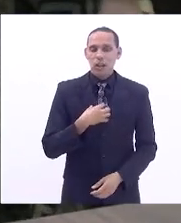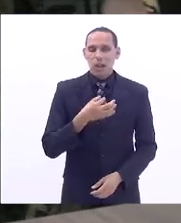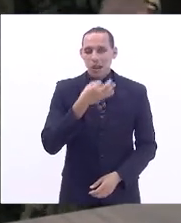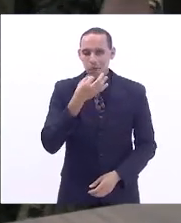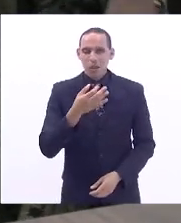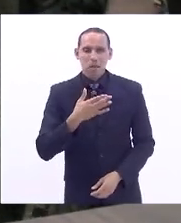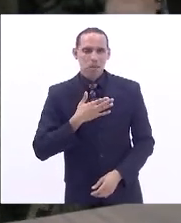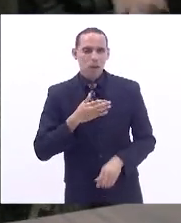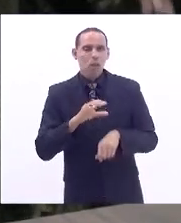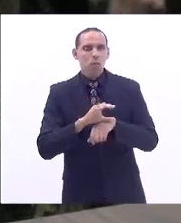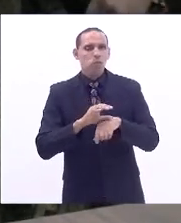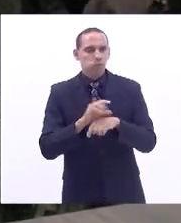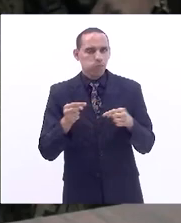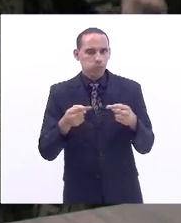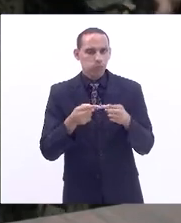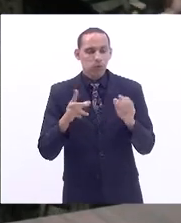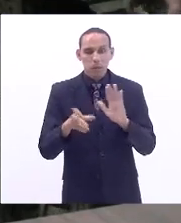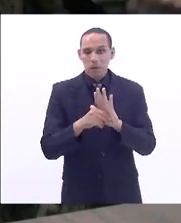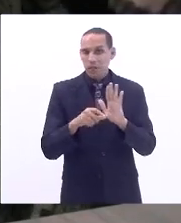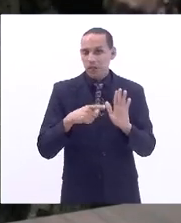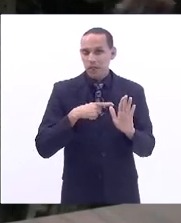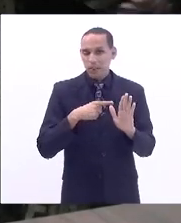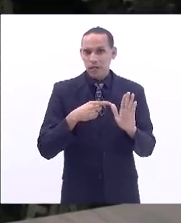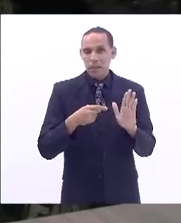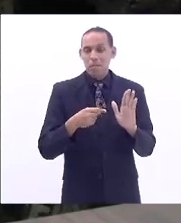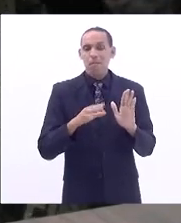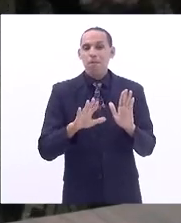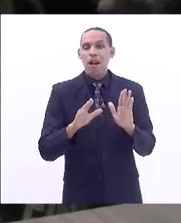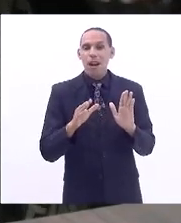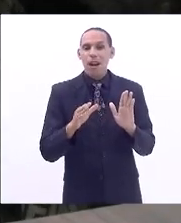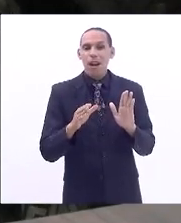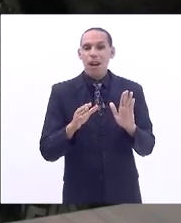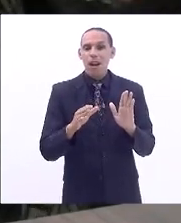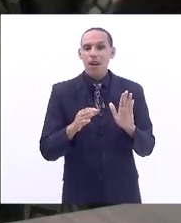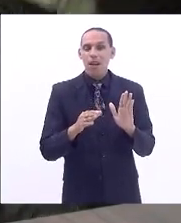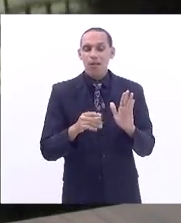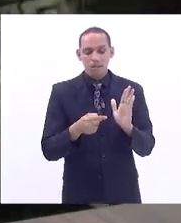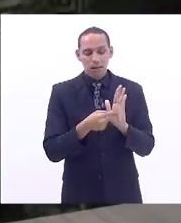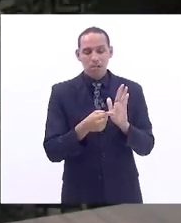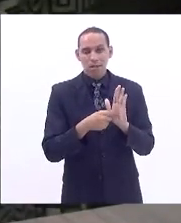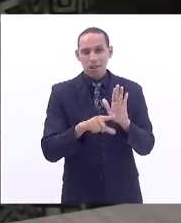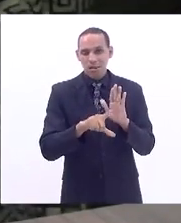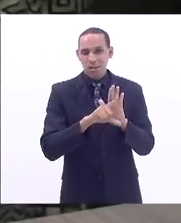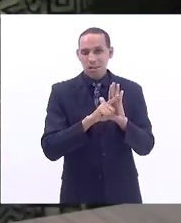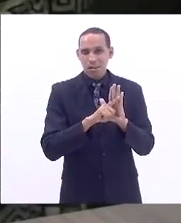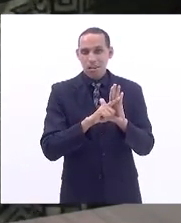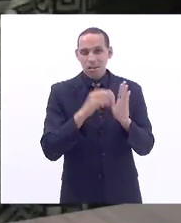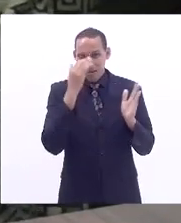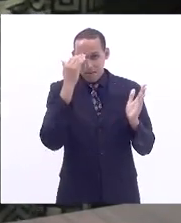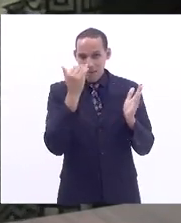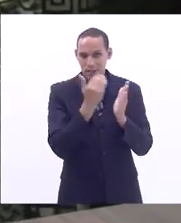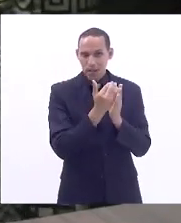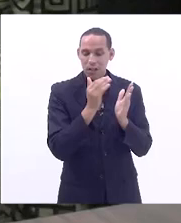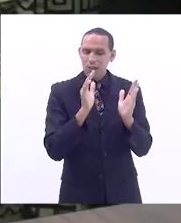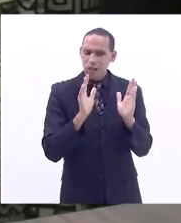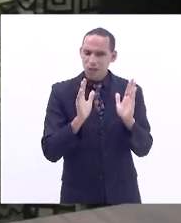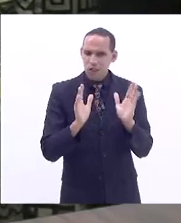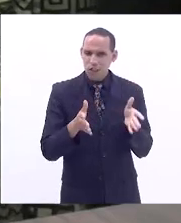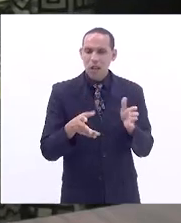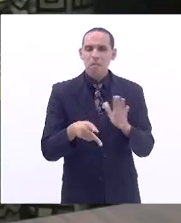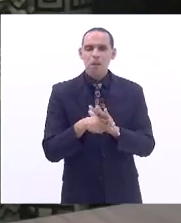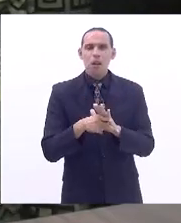aparecer pela condicionalidade com emendas o que atende à legislação já consagrada